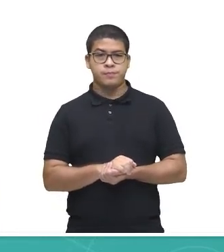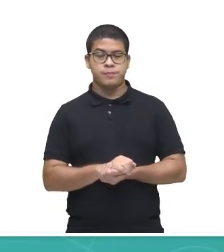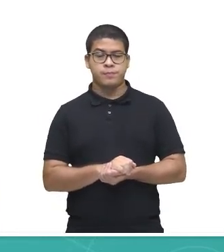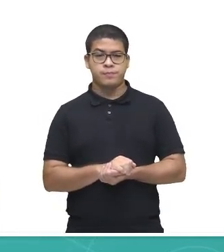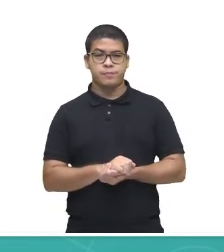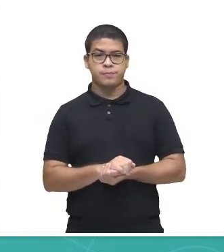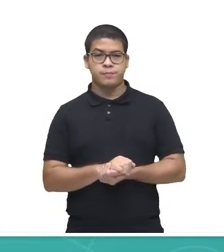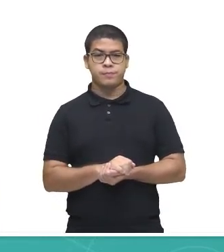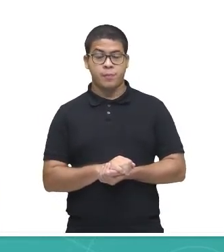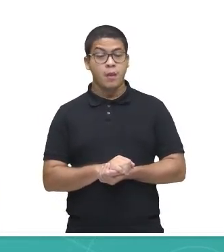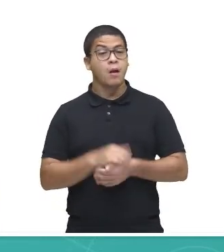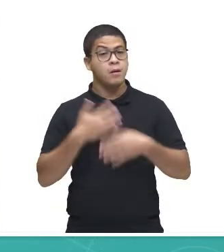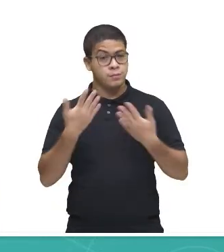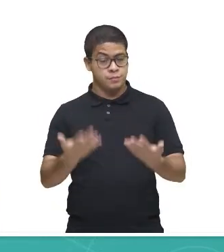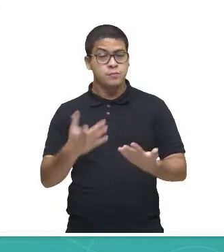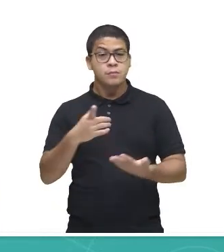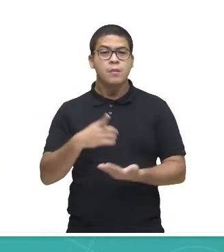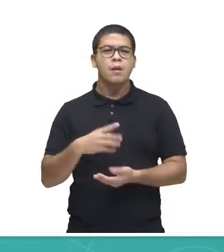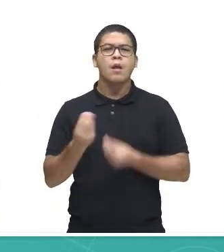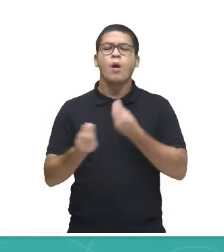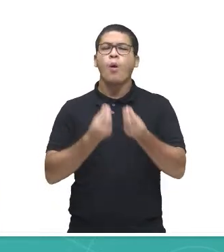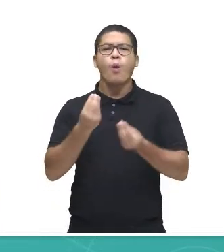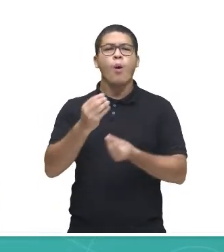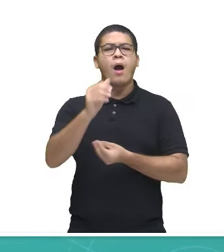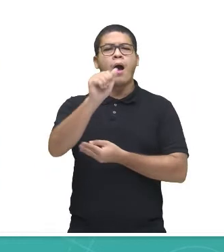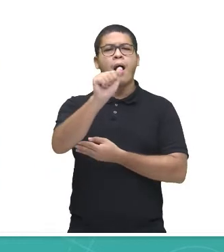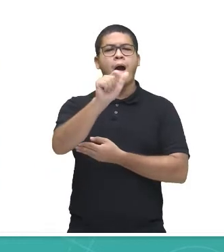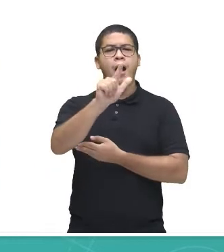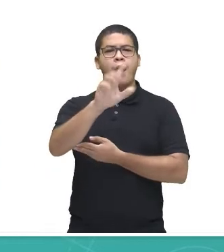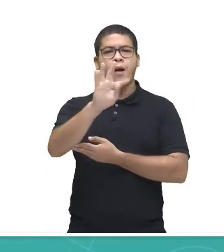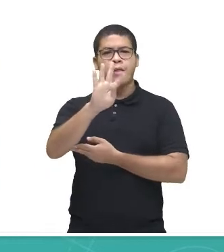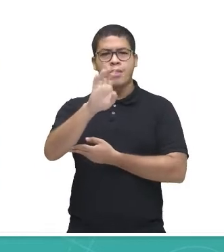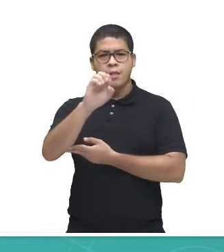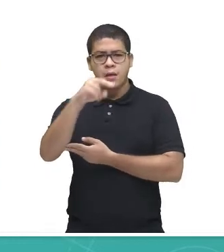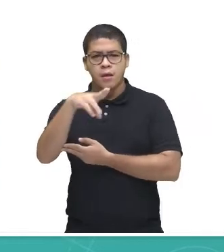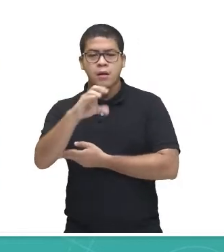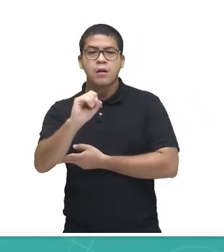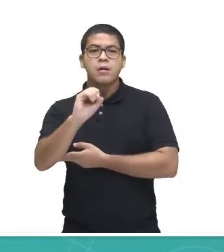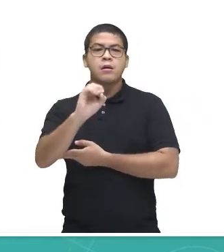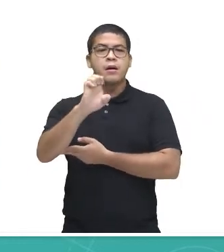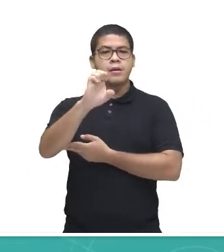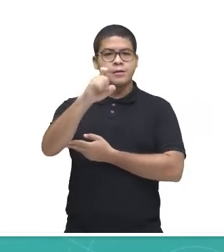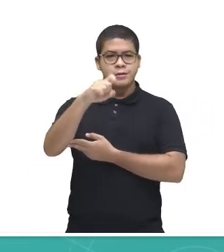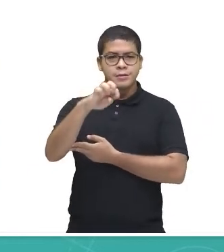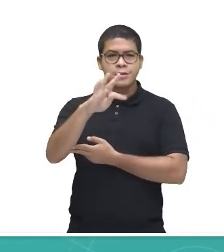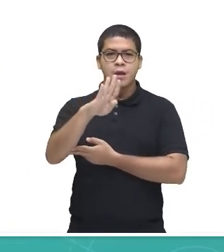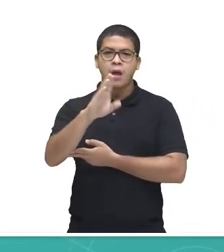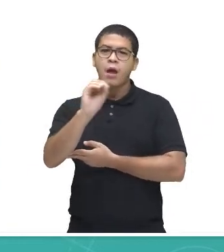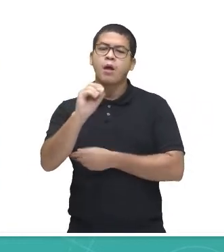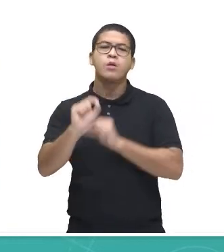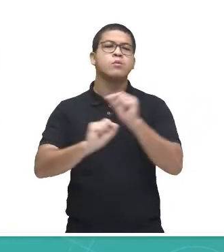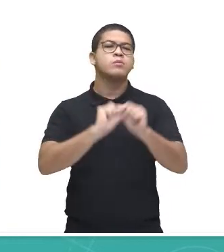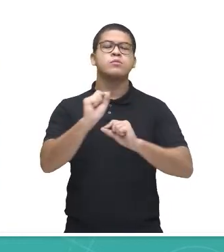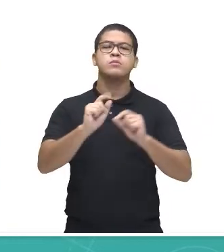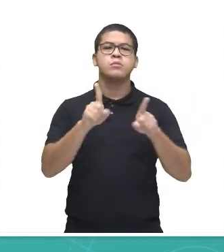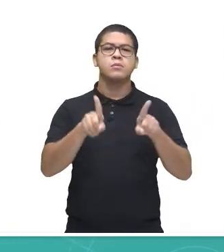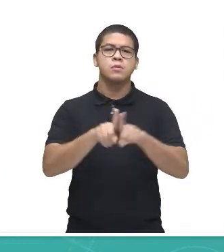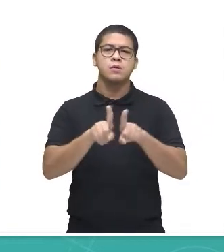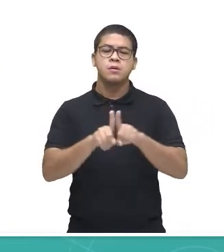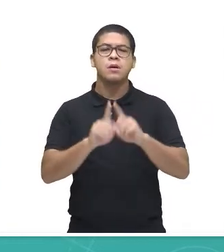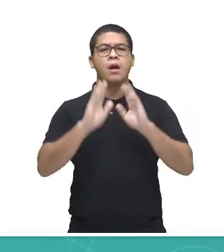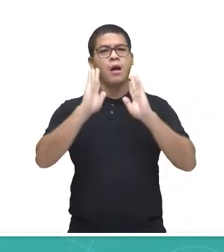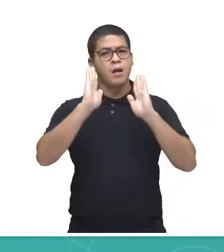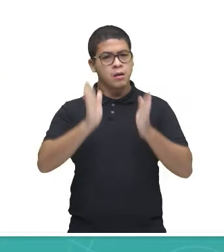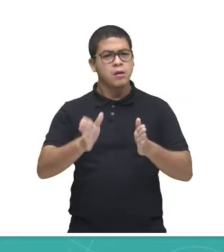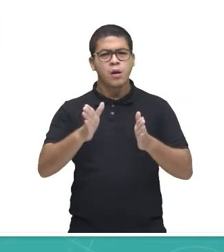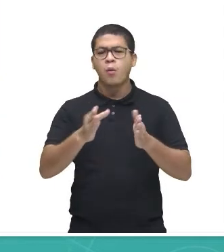alterno, é porque ele está localizado de um lado e do outro em relação à reta transversal. Como